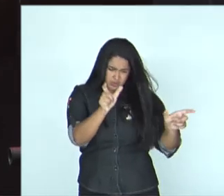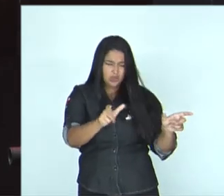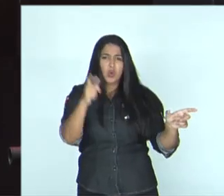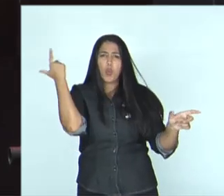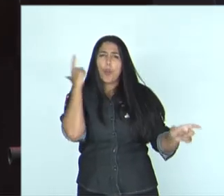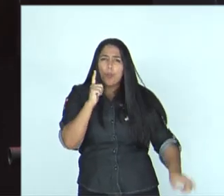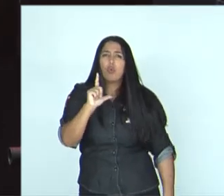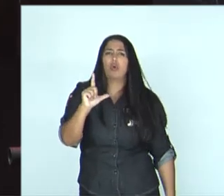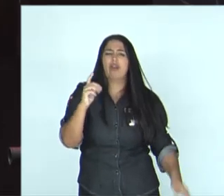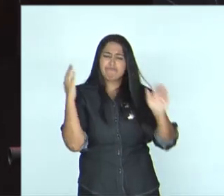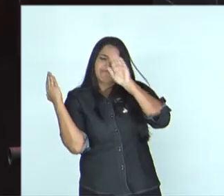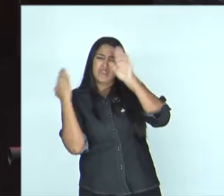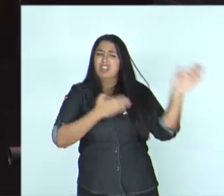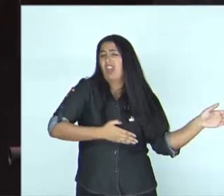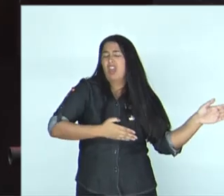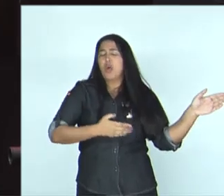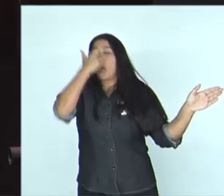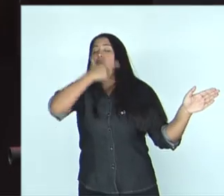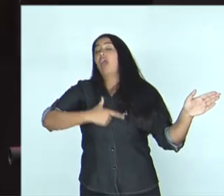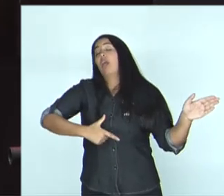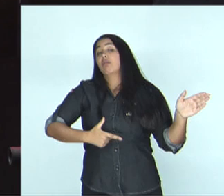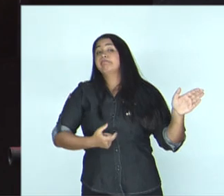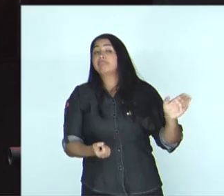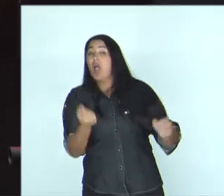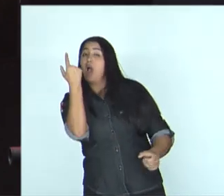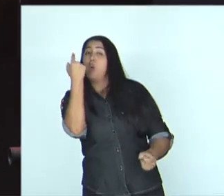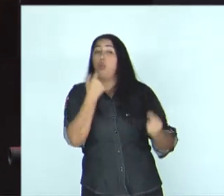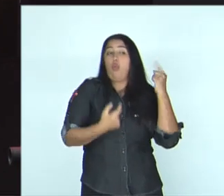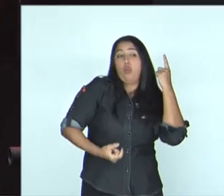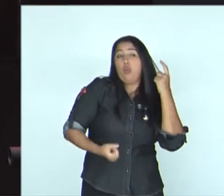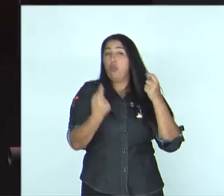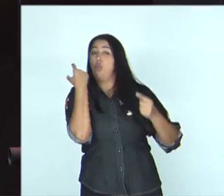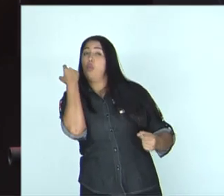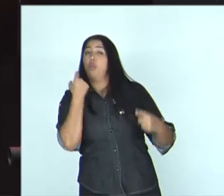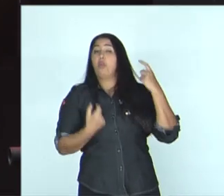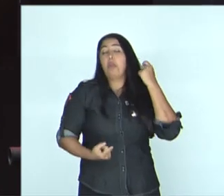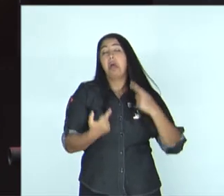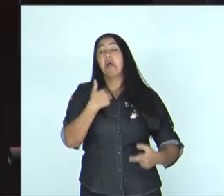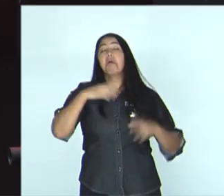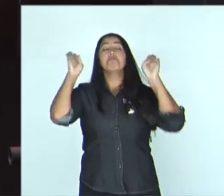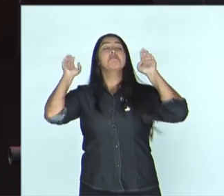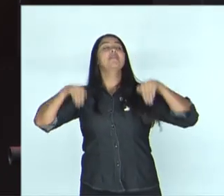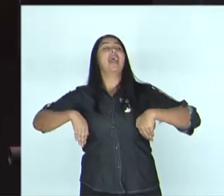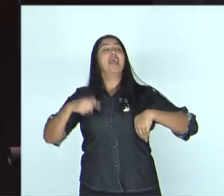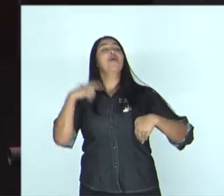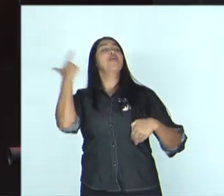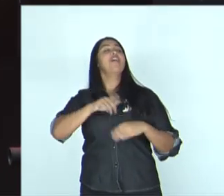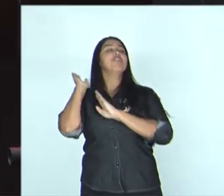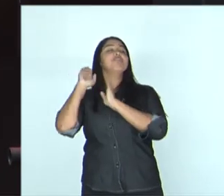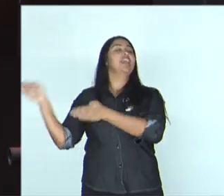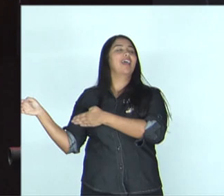está sobrando, quando está tudo bem, quando o amanhã está garantido. Senhor, não foi isso que o Senhor nos